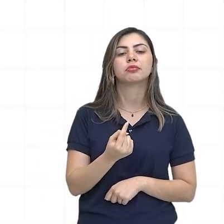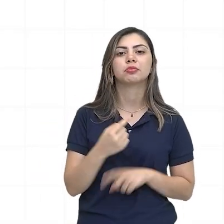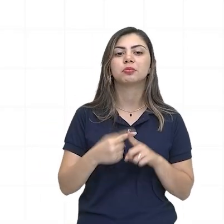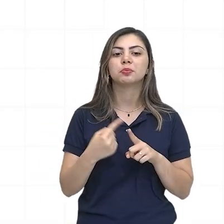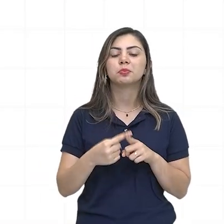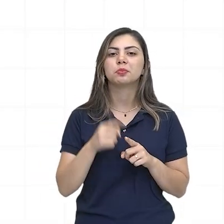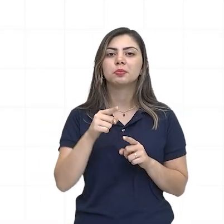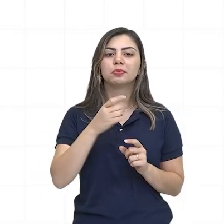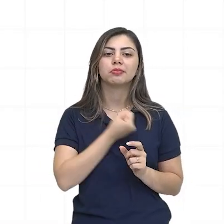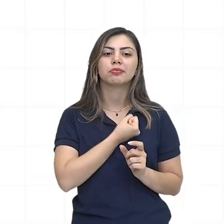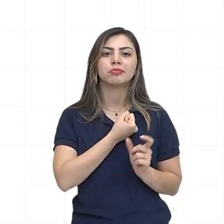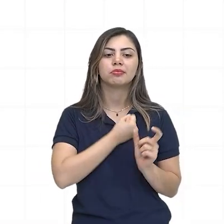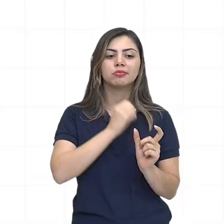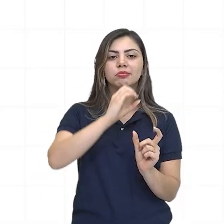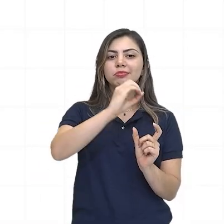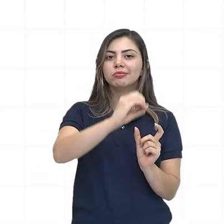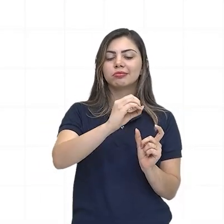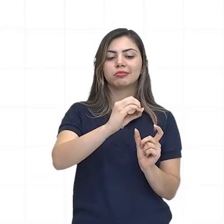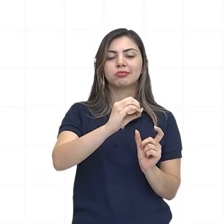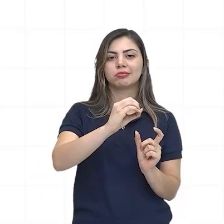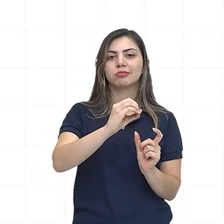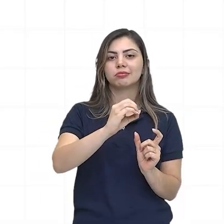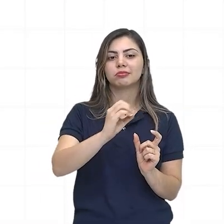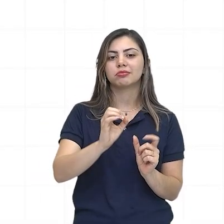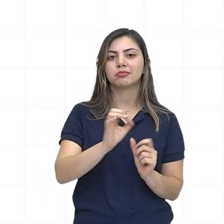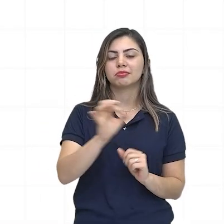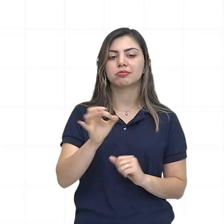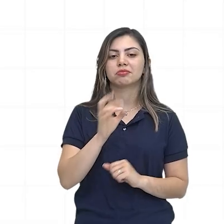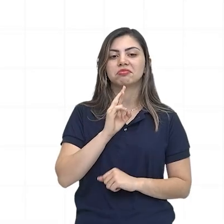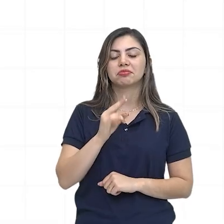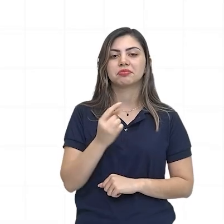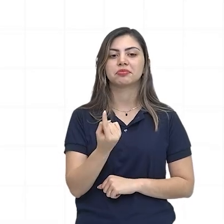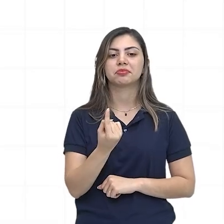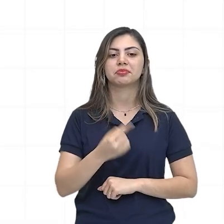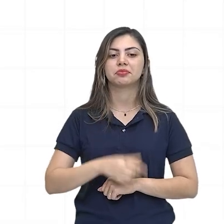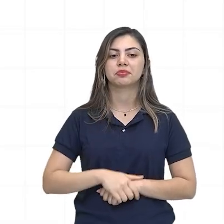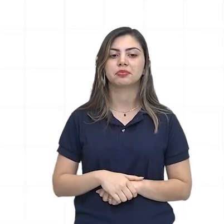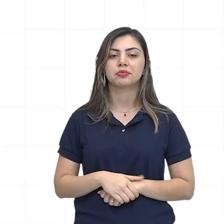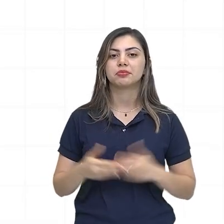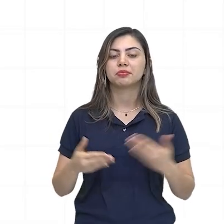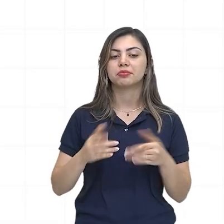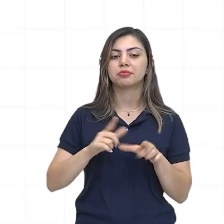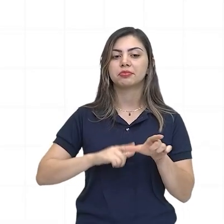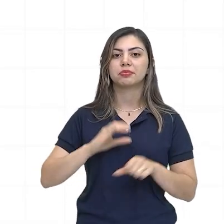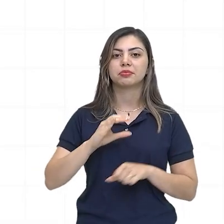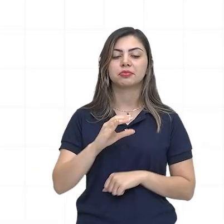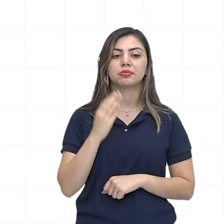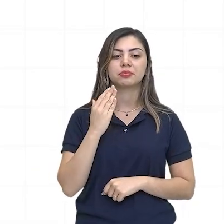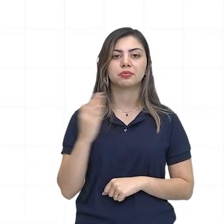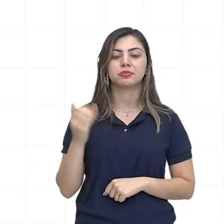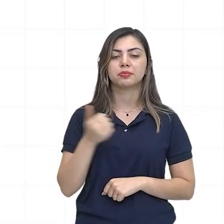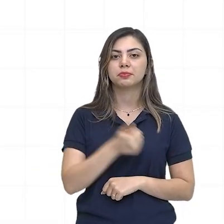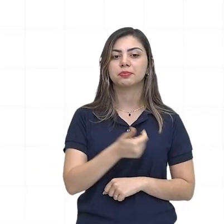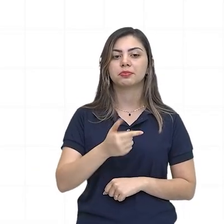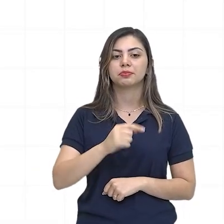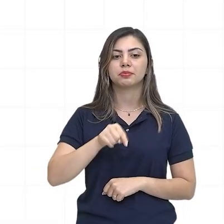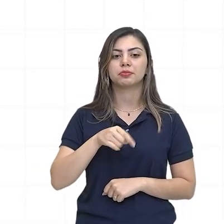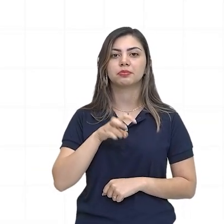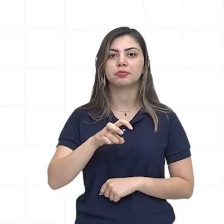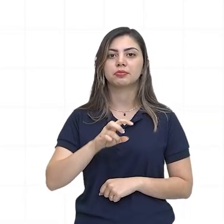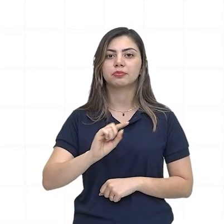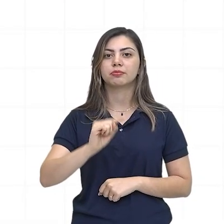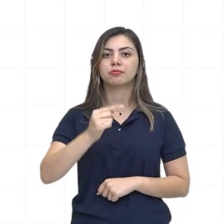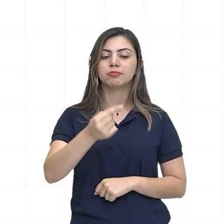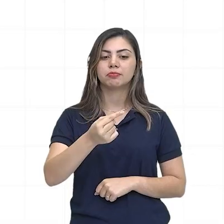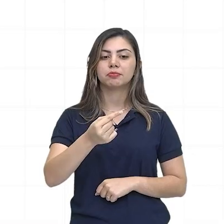natural elevado a zero vai ser igual a 1. Letra C, nós temos 12,5 elevado